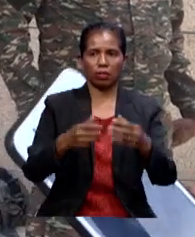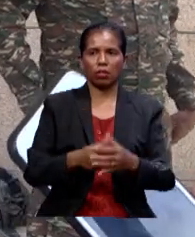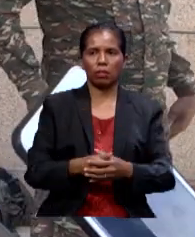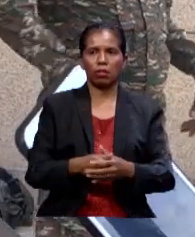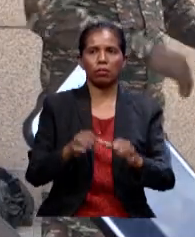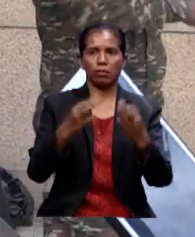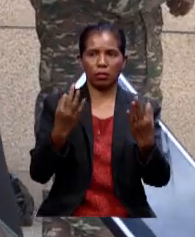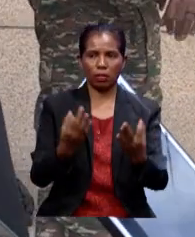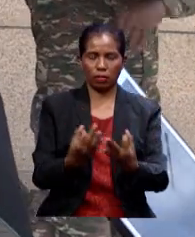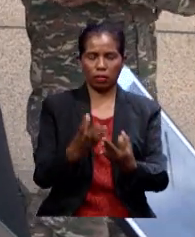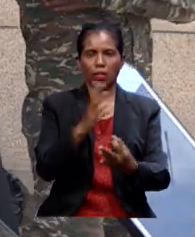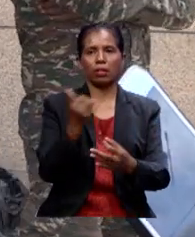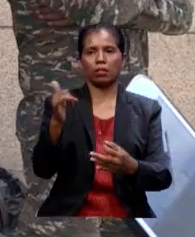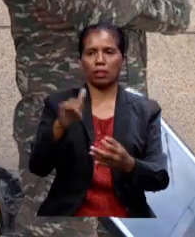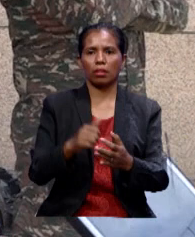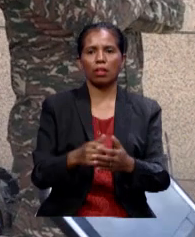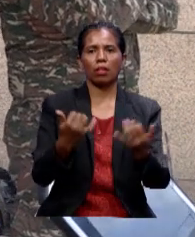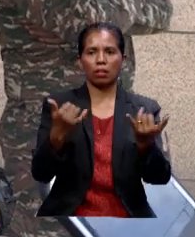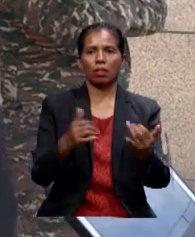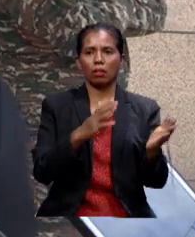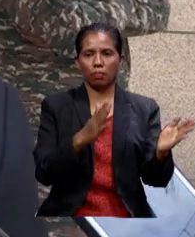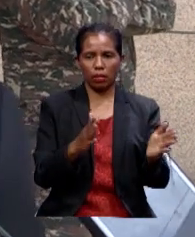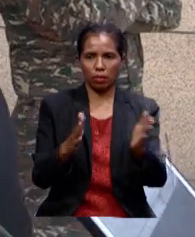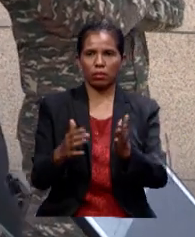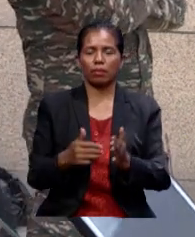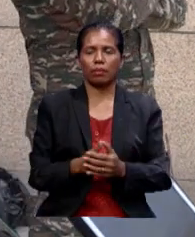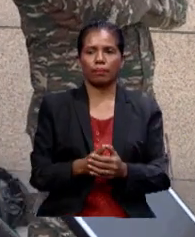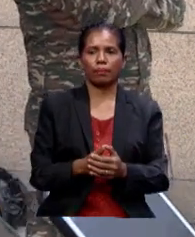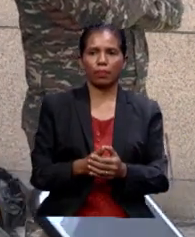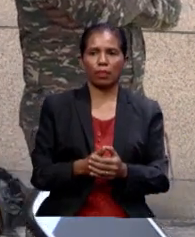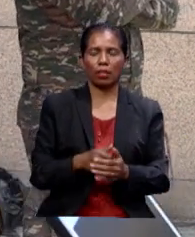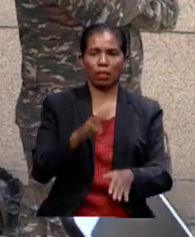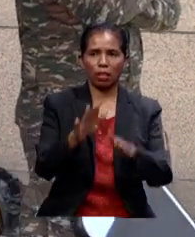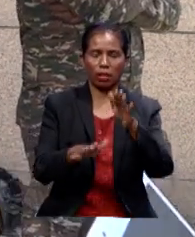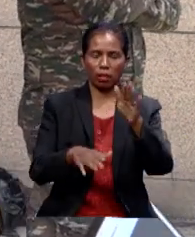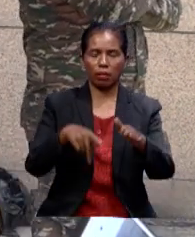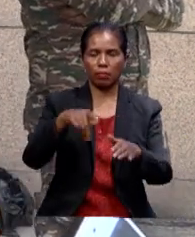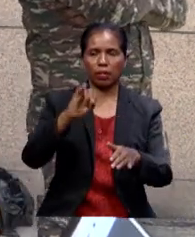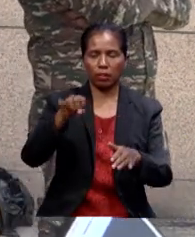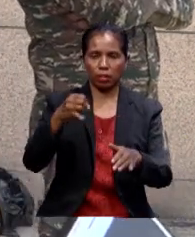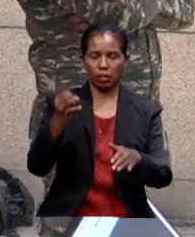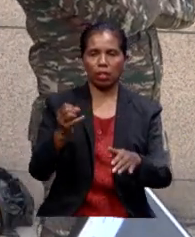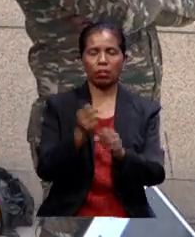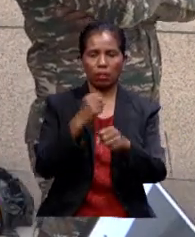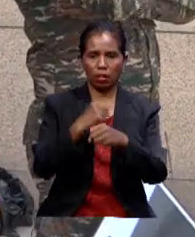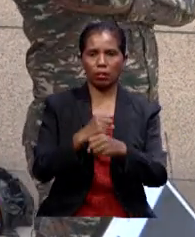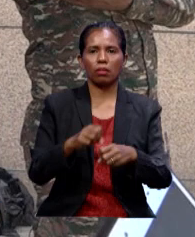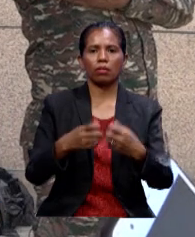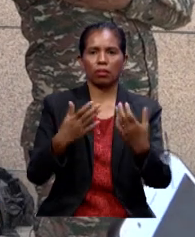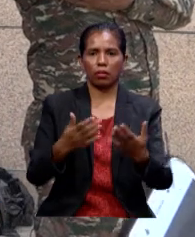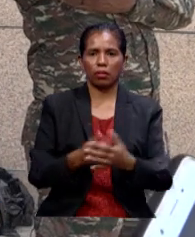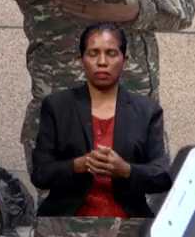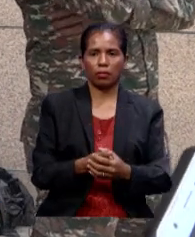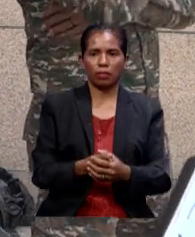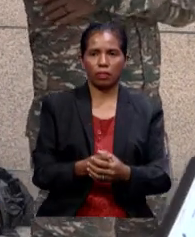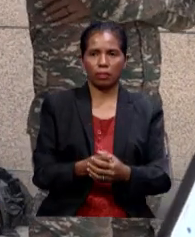família da família enlutada. Agora processo ne ta lá procurador titular. Procurador titular